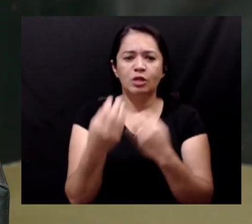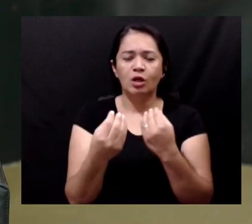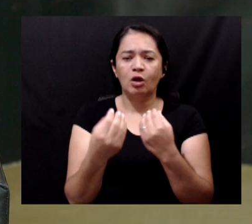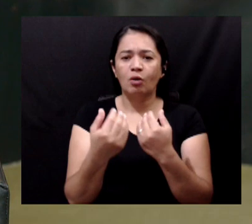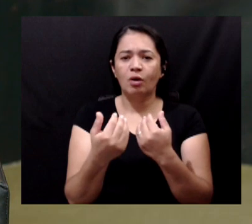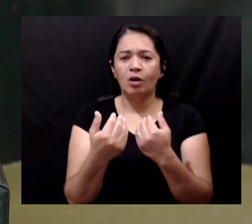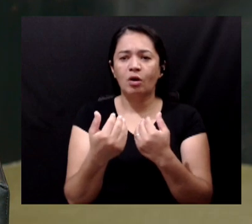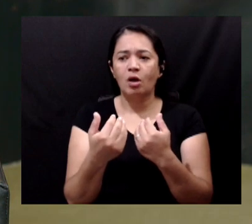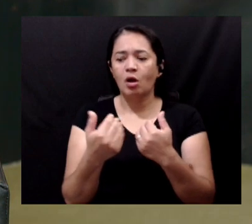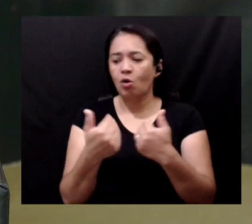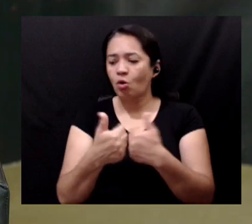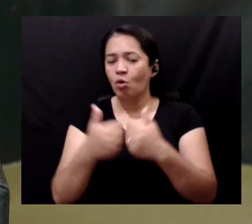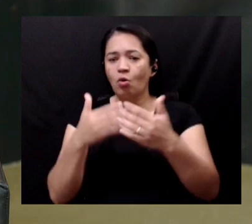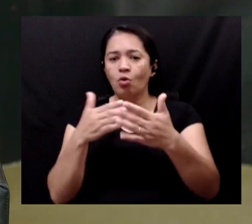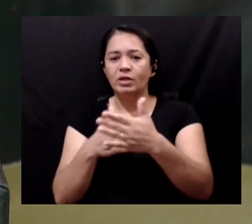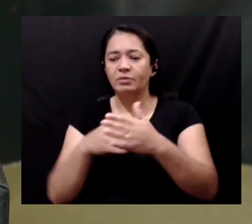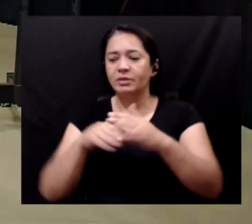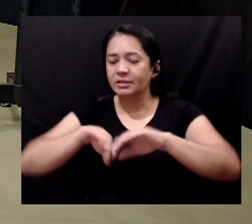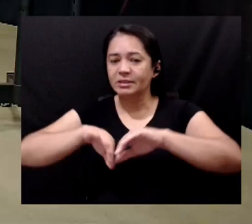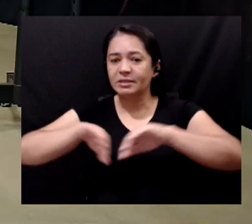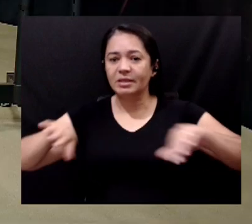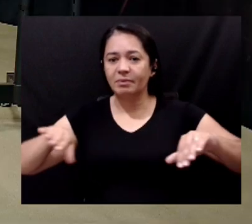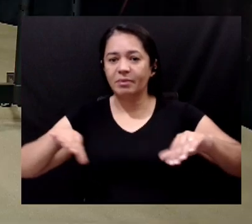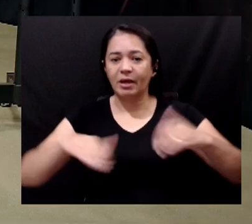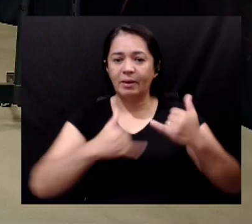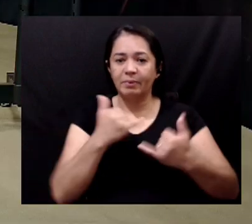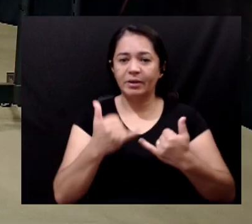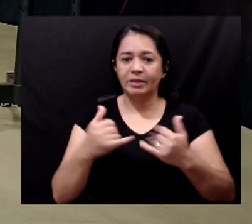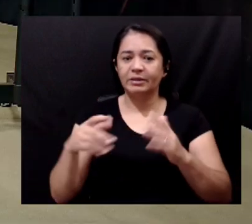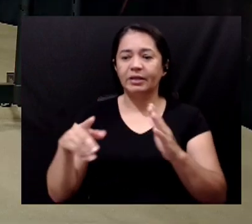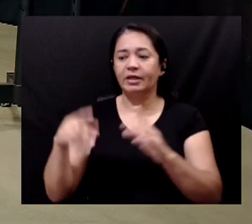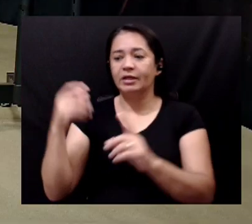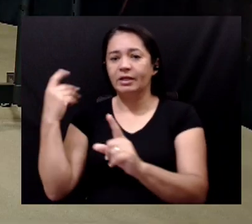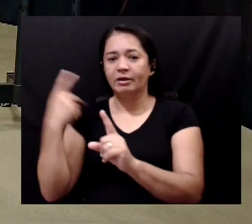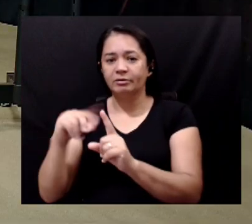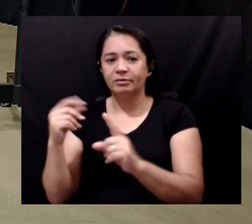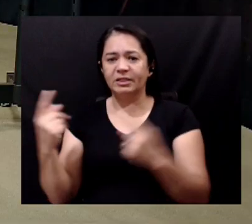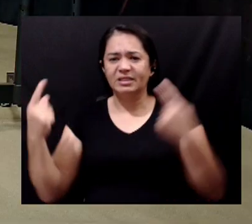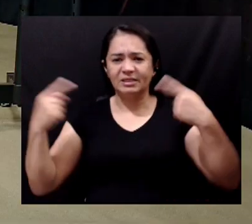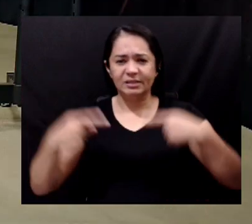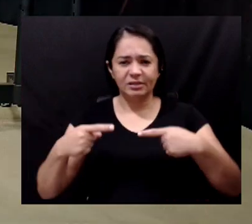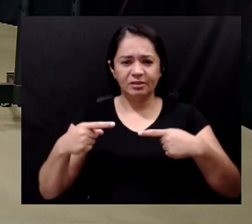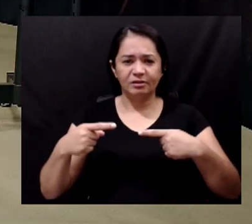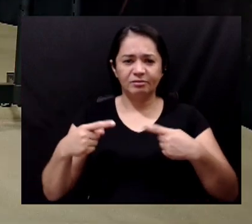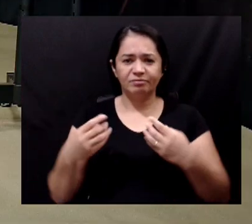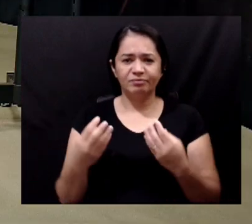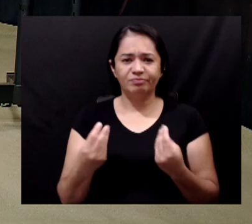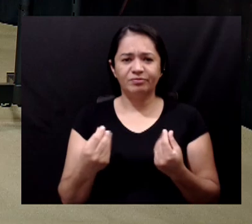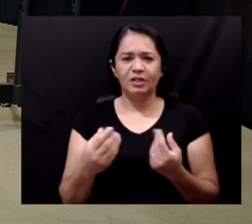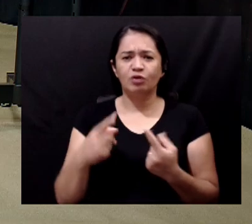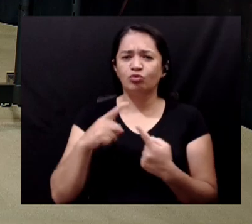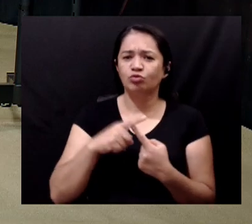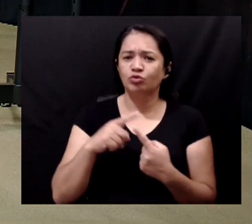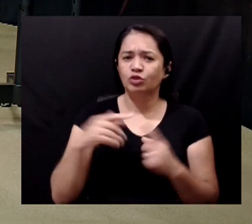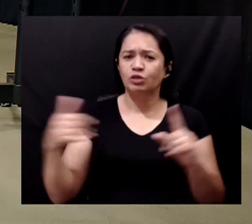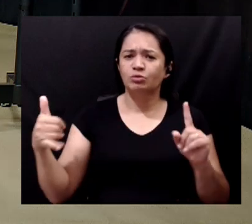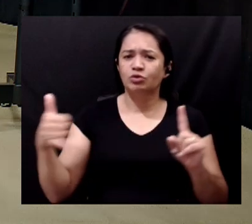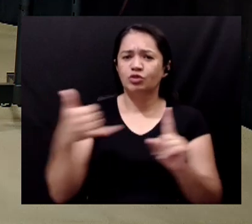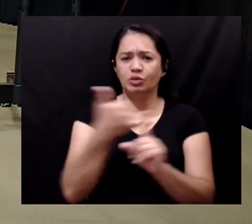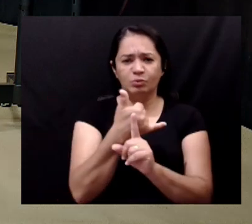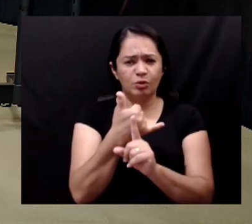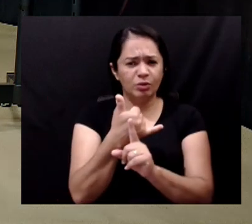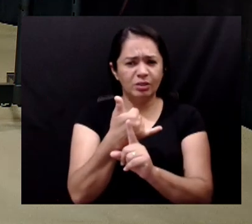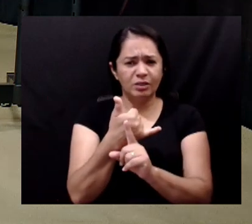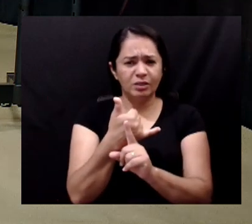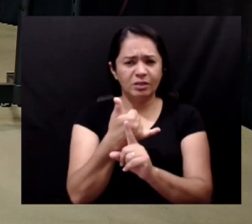brincadeira, da agressão? Ô doutor Márcio, esses desafios online seria uma forma de bullying virtual? O senhor